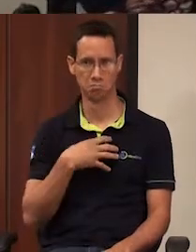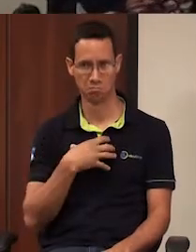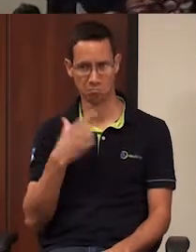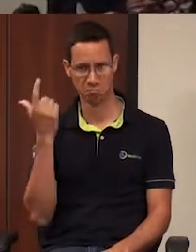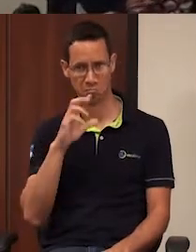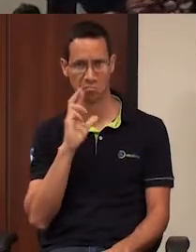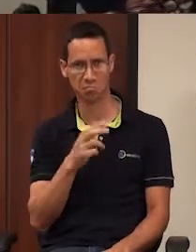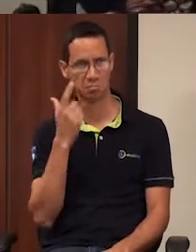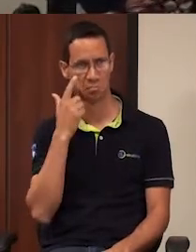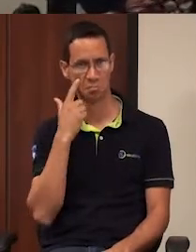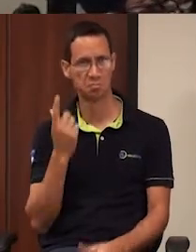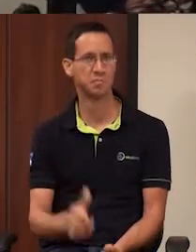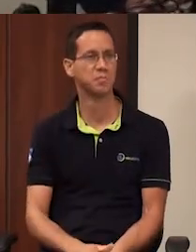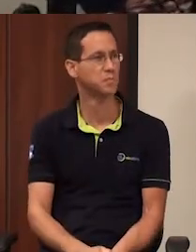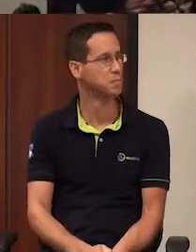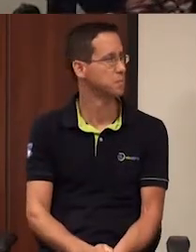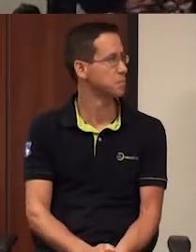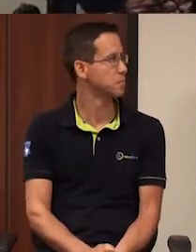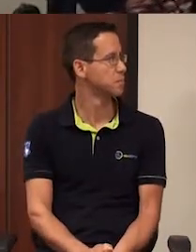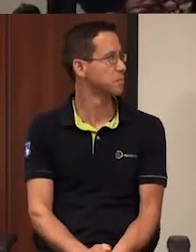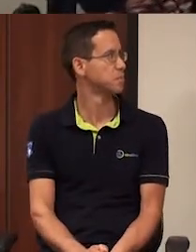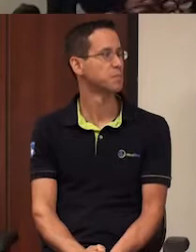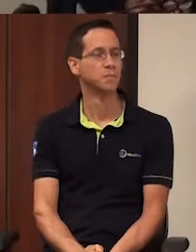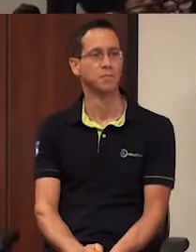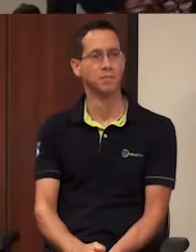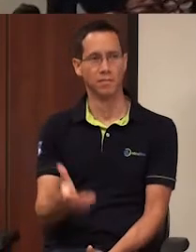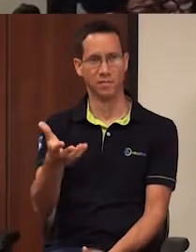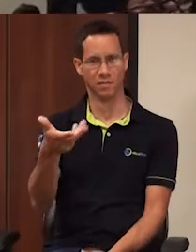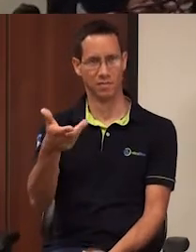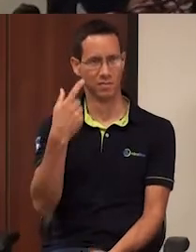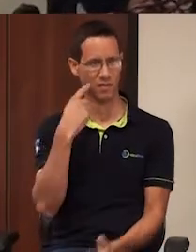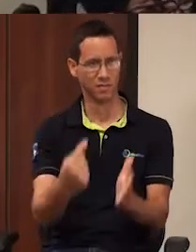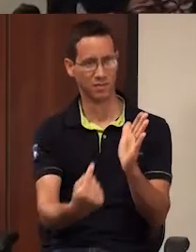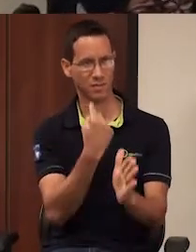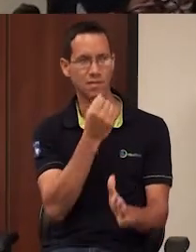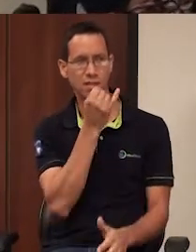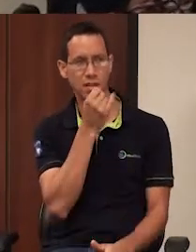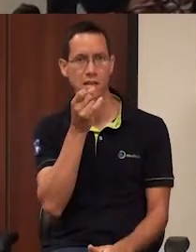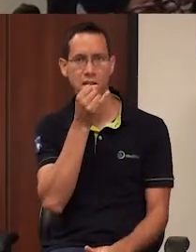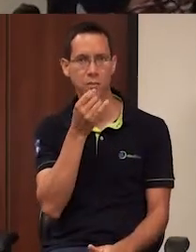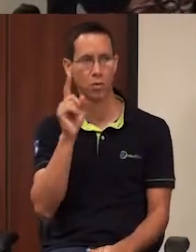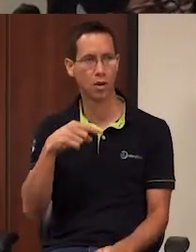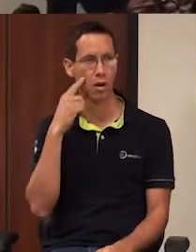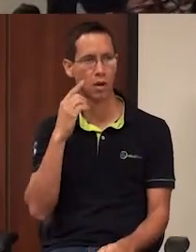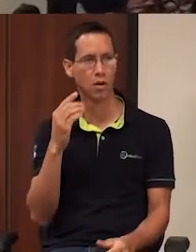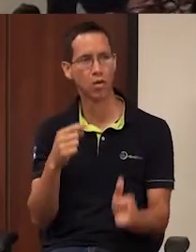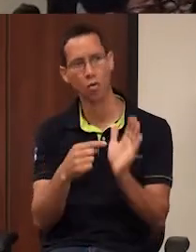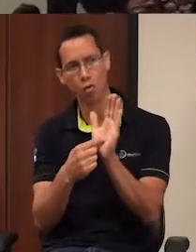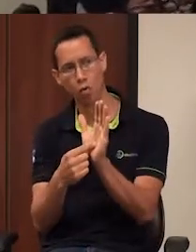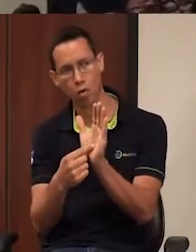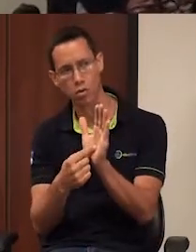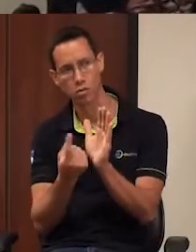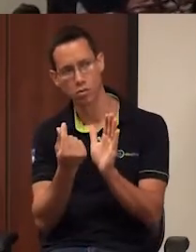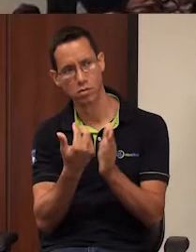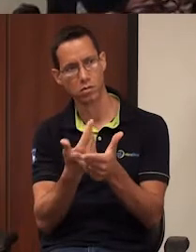aí. Então, acho que essa agilidade que a senhora coloca é em relação à prestação de contas também, ou